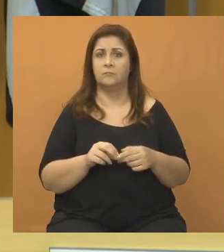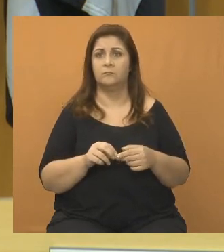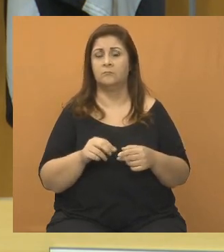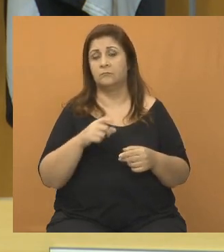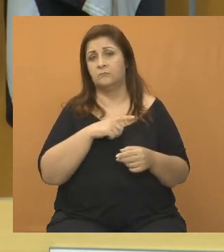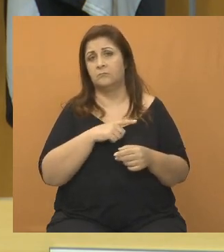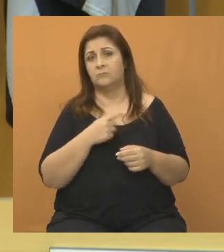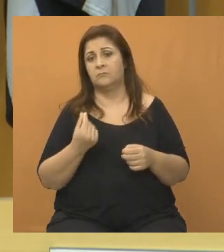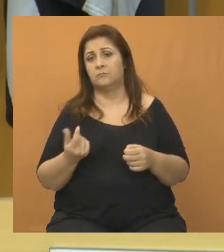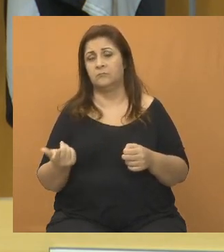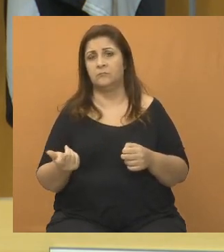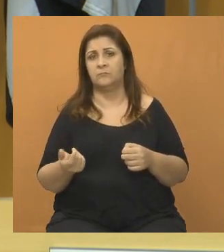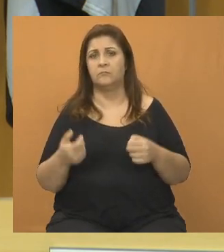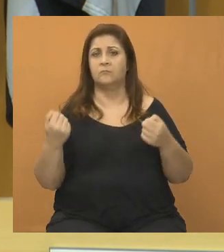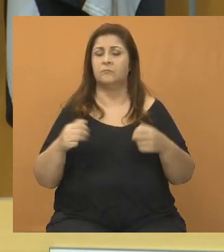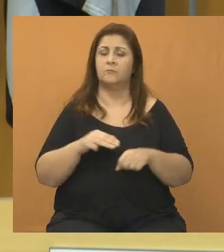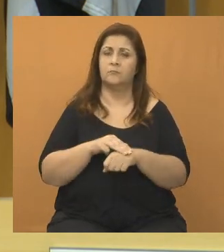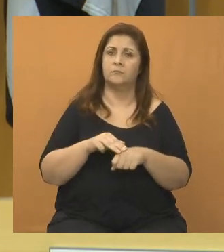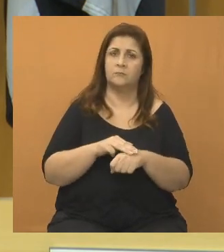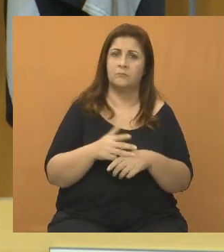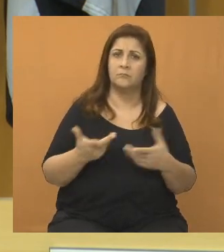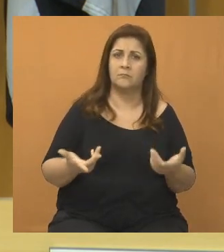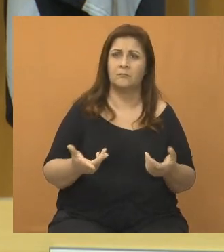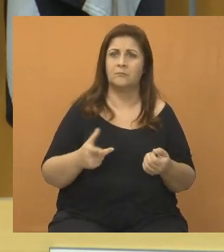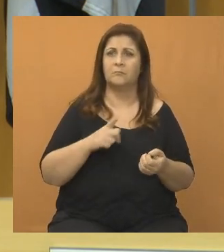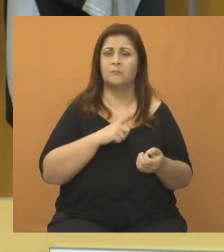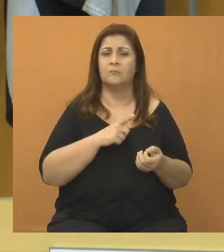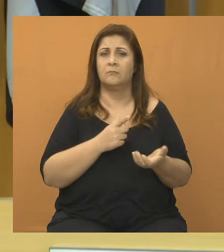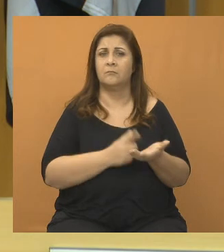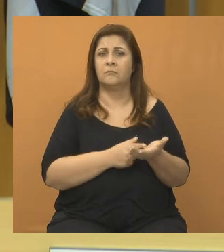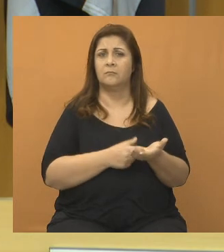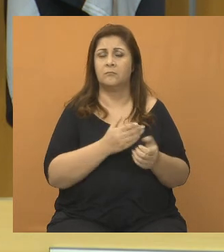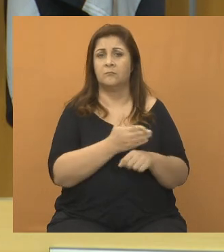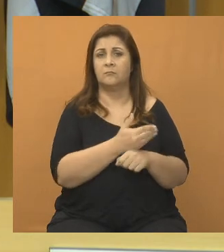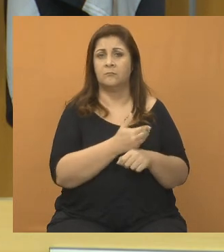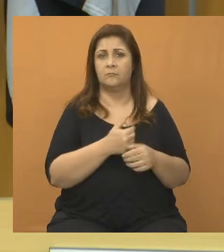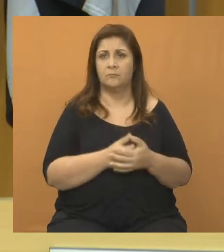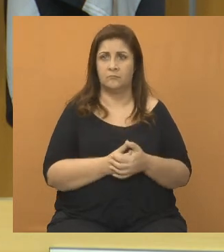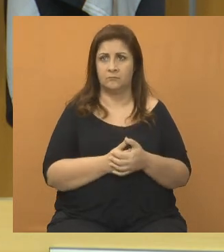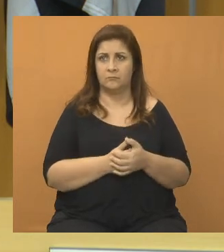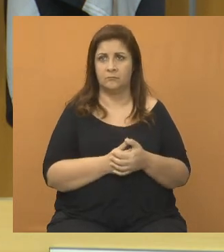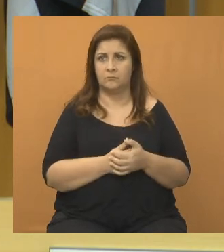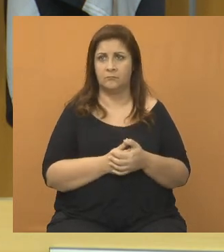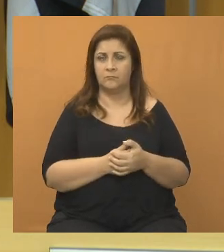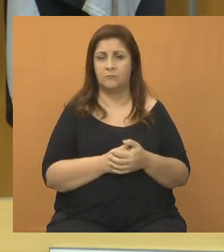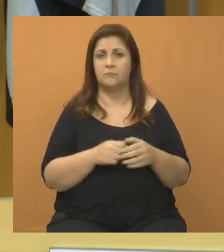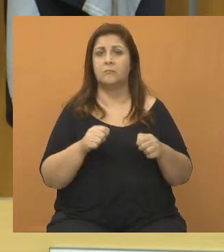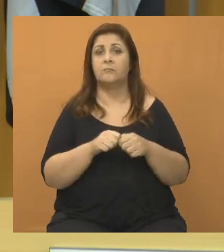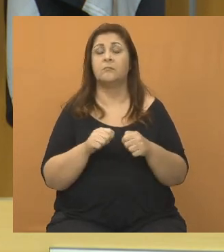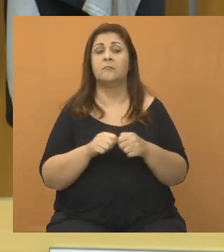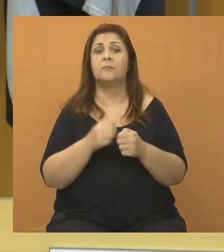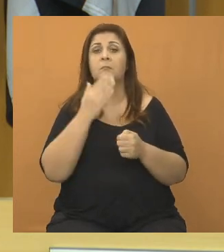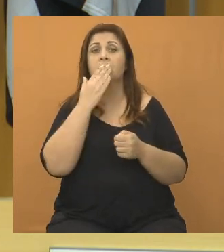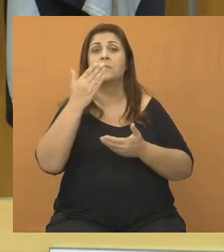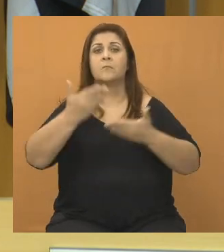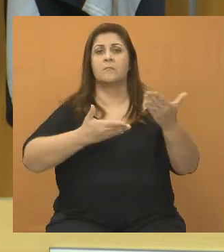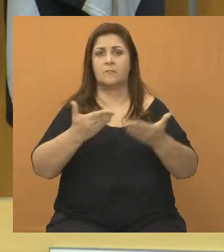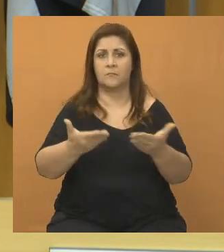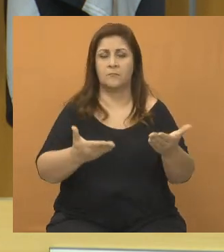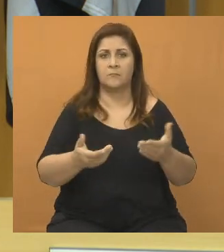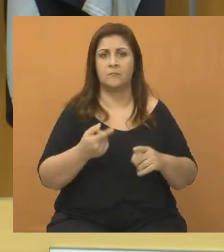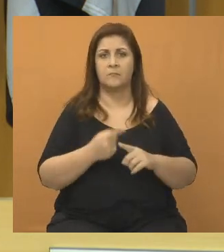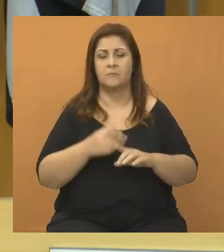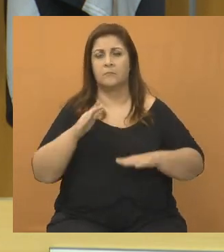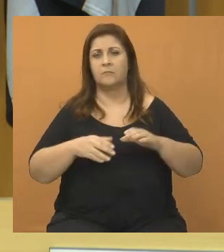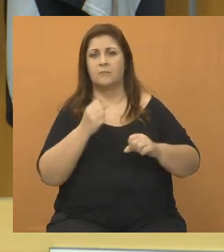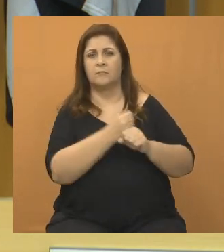disponível. Então, é importante conversar com a gente, até mesmo para que tenha projeto antes, porque para que se licite logo no começo do ano, porque às vezes é uma obra